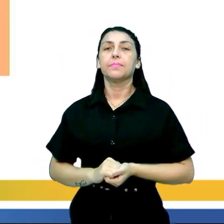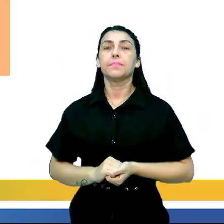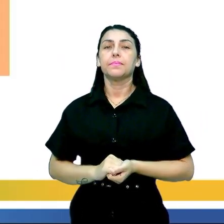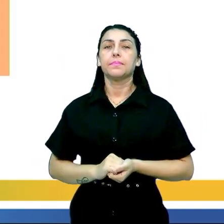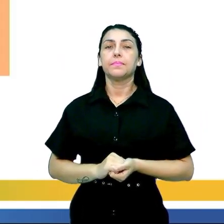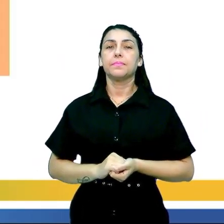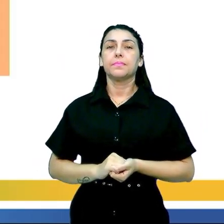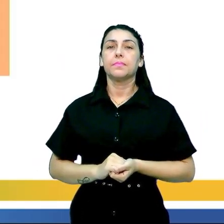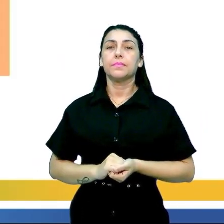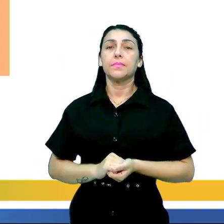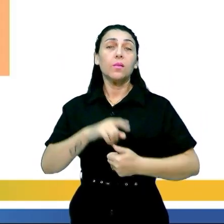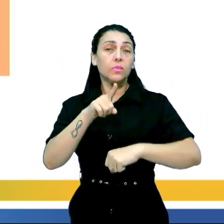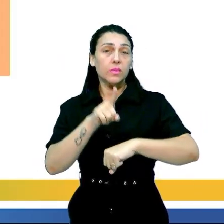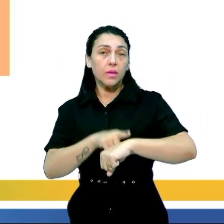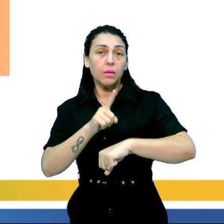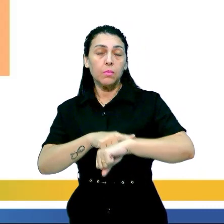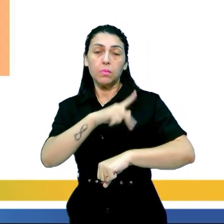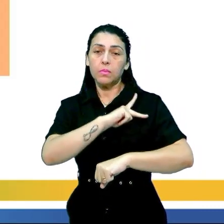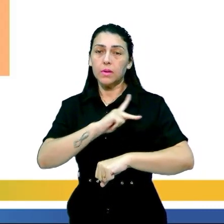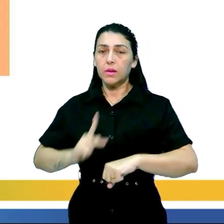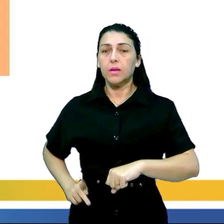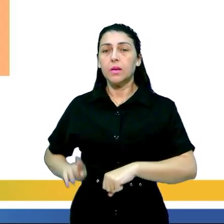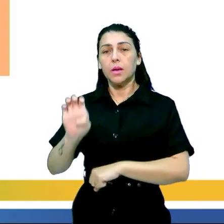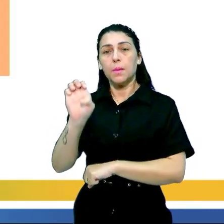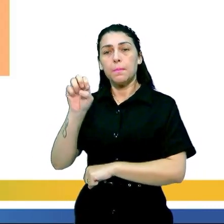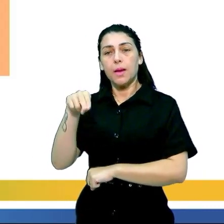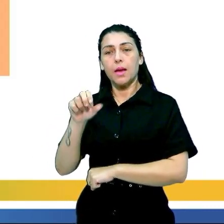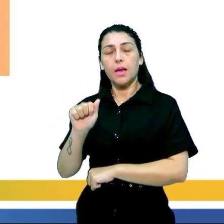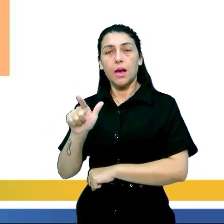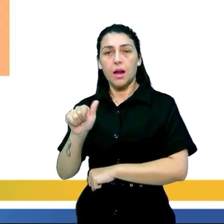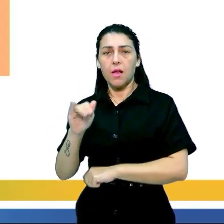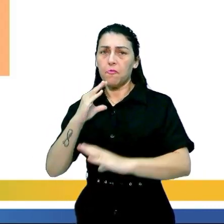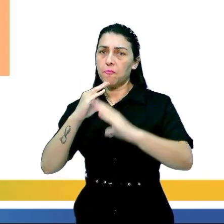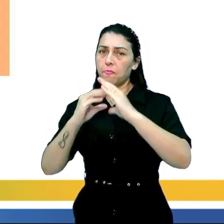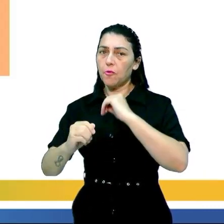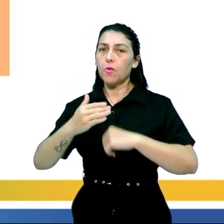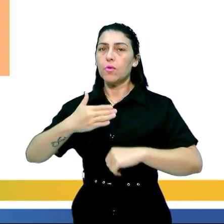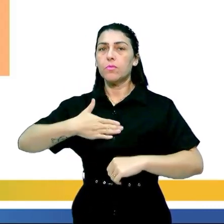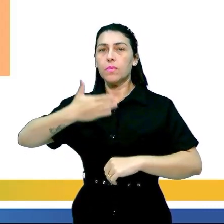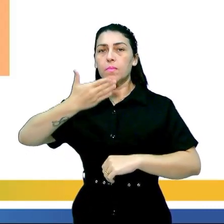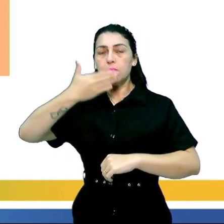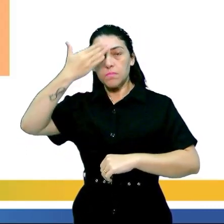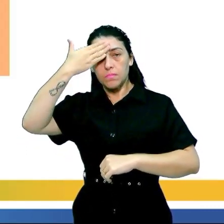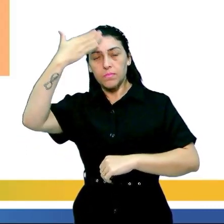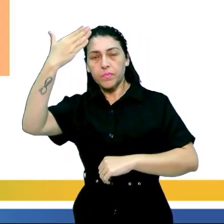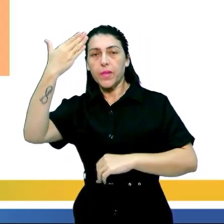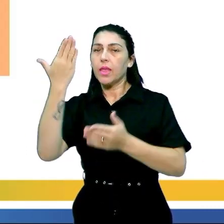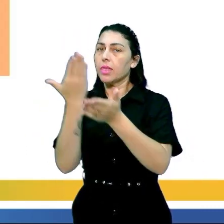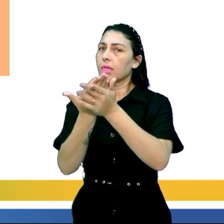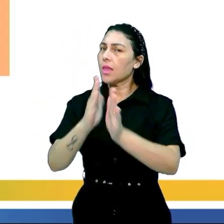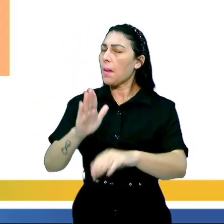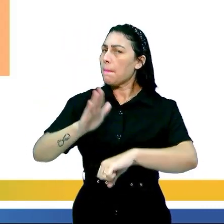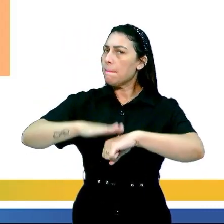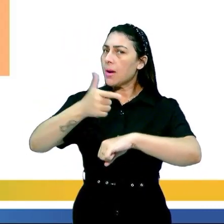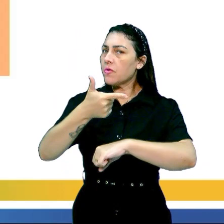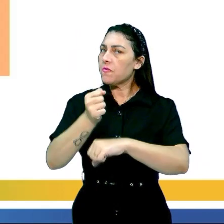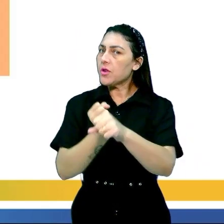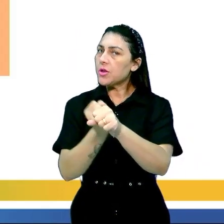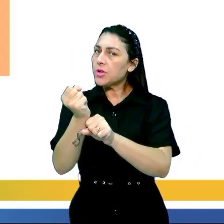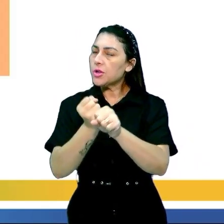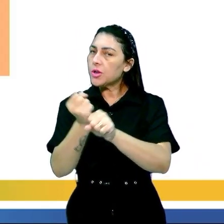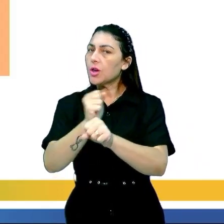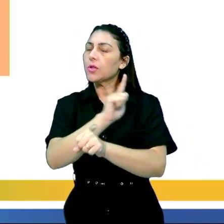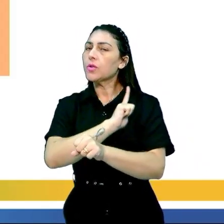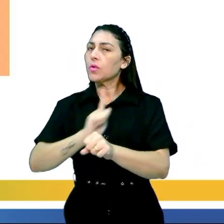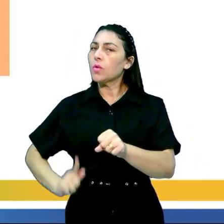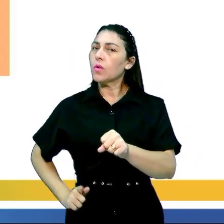Bem, em poucos dias, o presidente Ben Ali fugiu para a Arábia Saudita, encerrando aí seus mais de 20 anos de